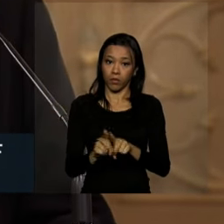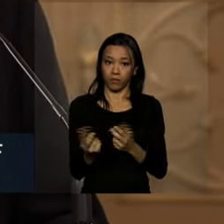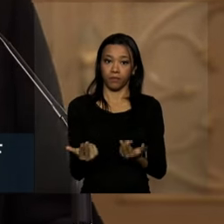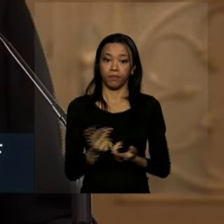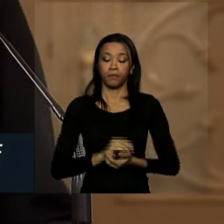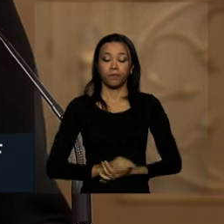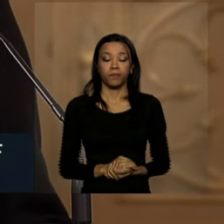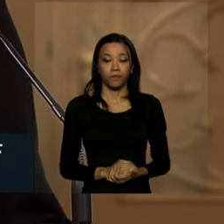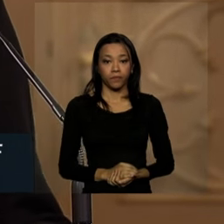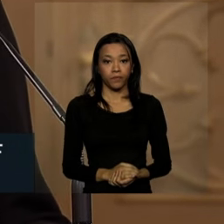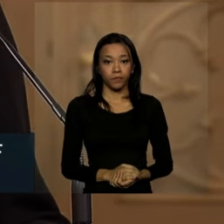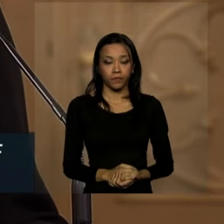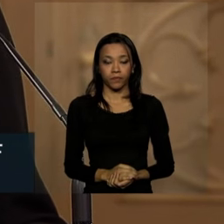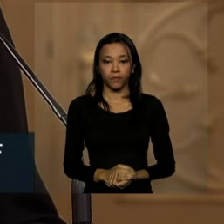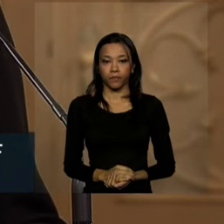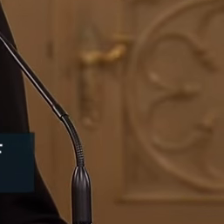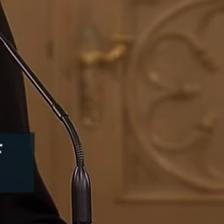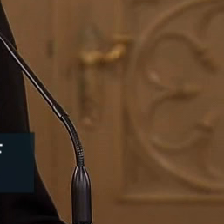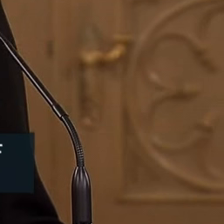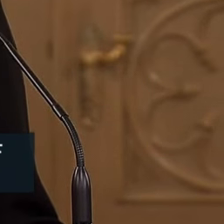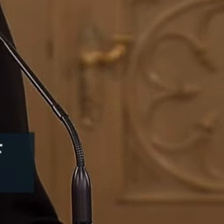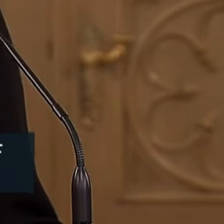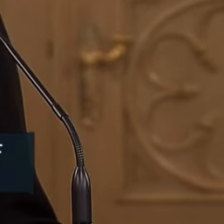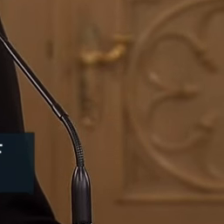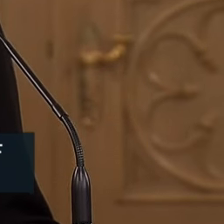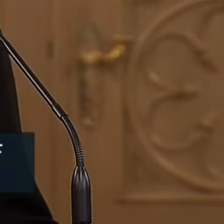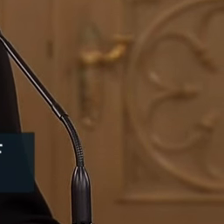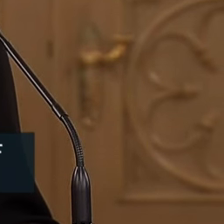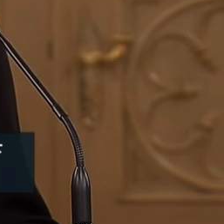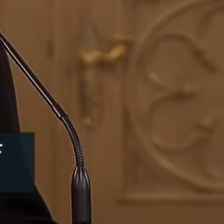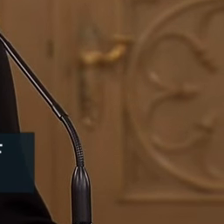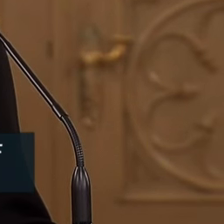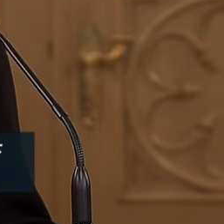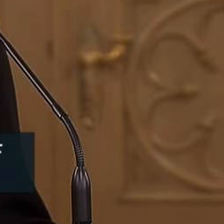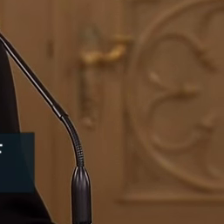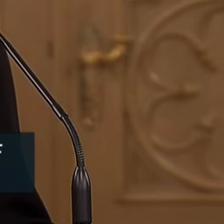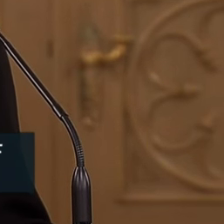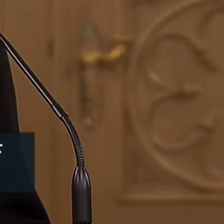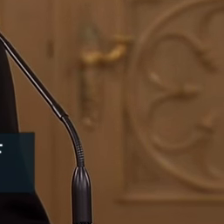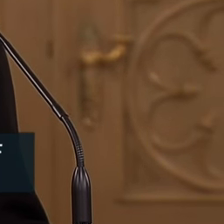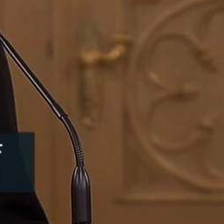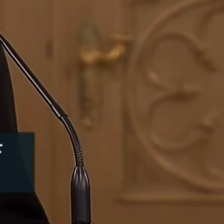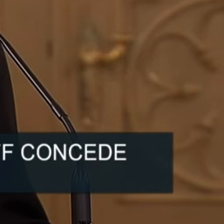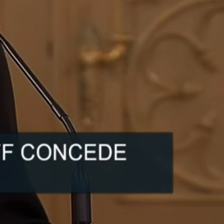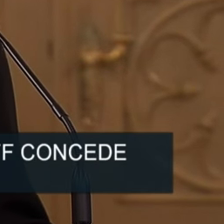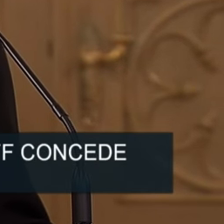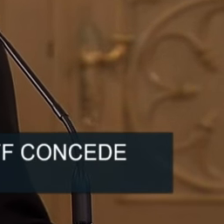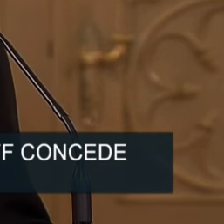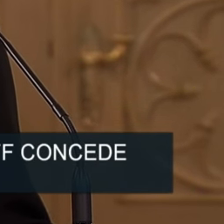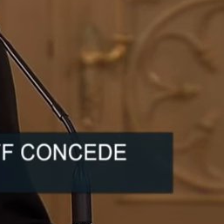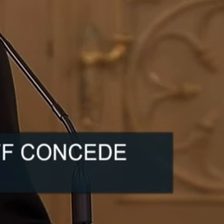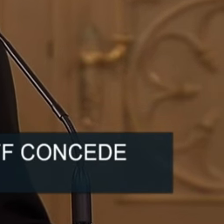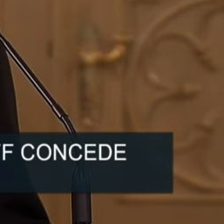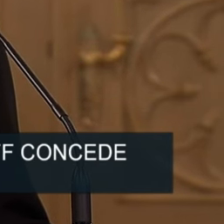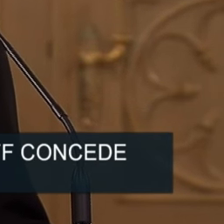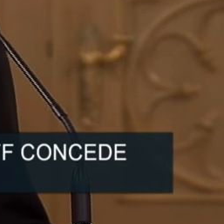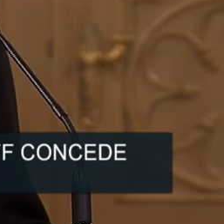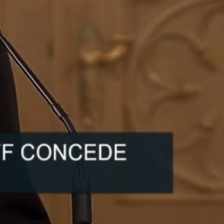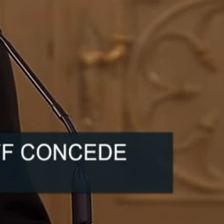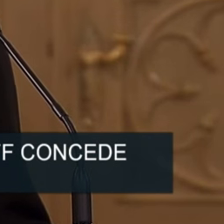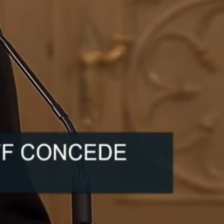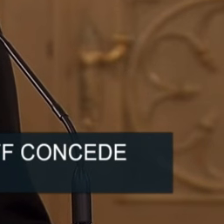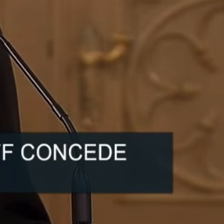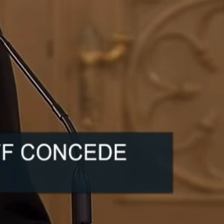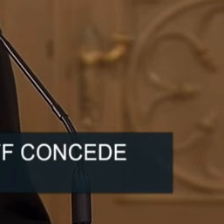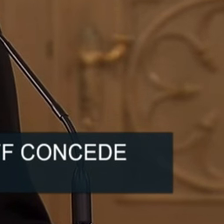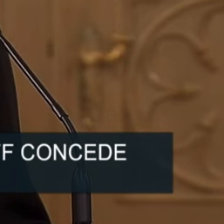why and how our industry has been the hardest hit among the Latin American economies, and the same applies by example or by comparison to